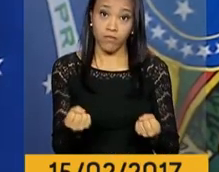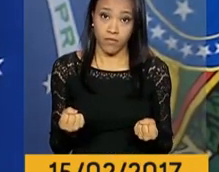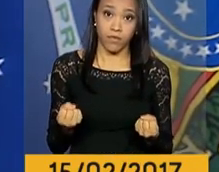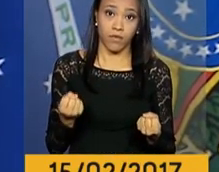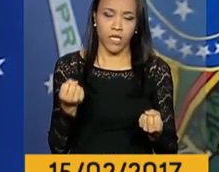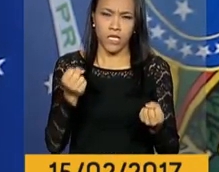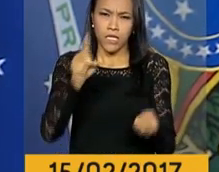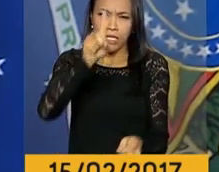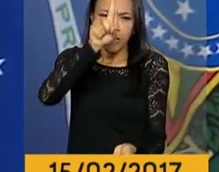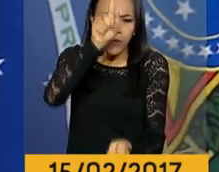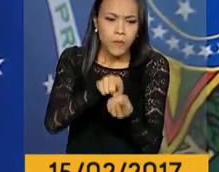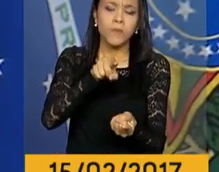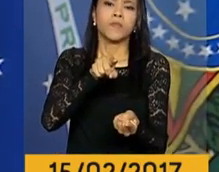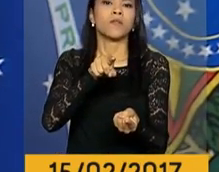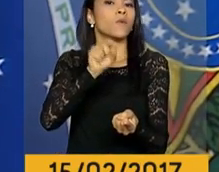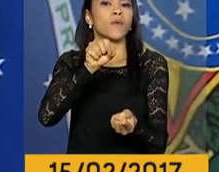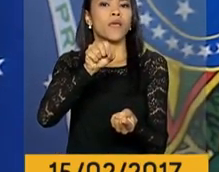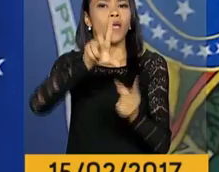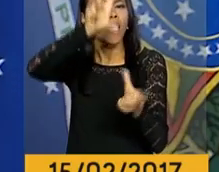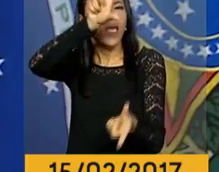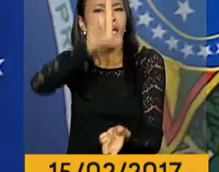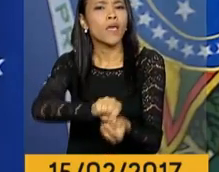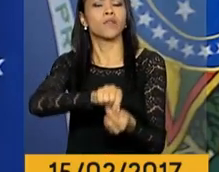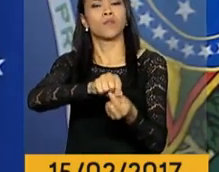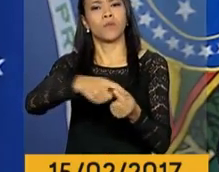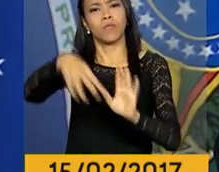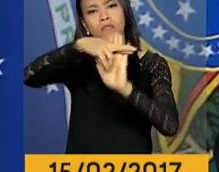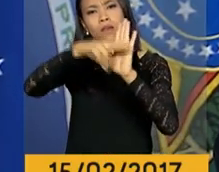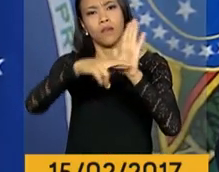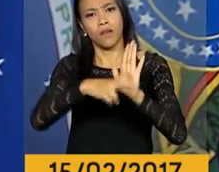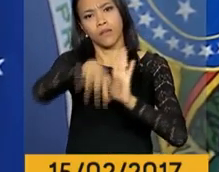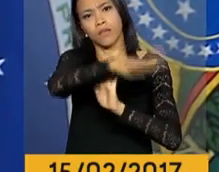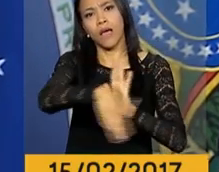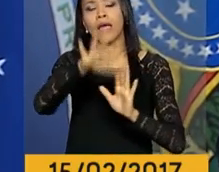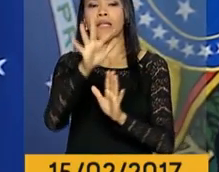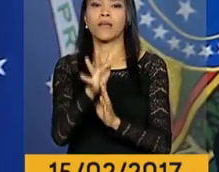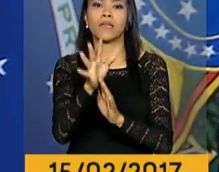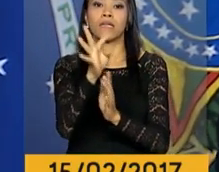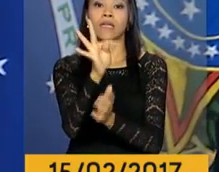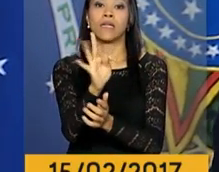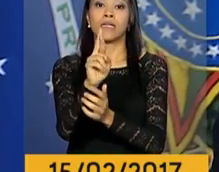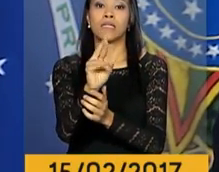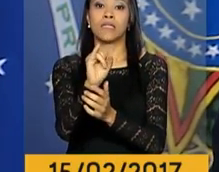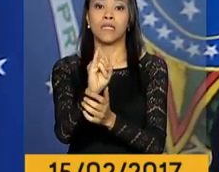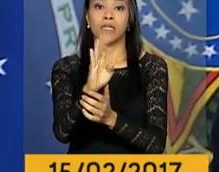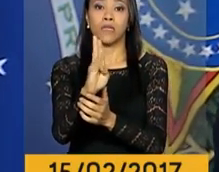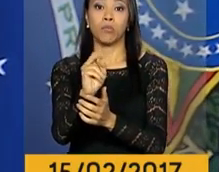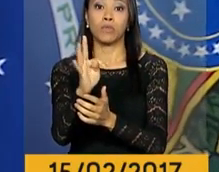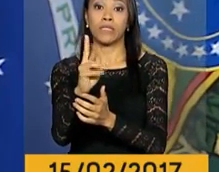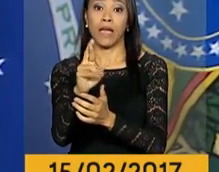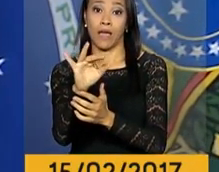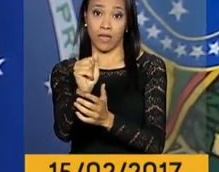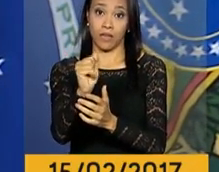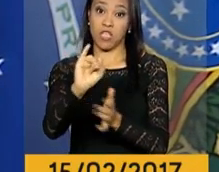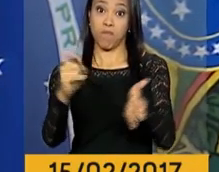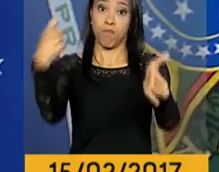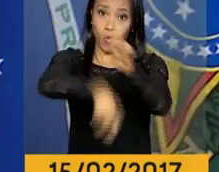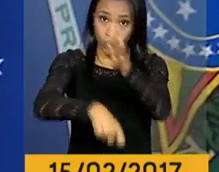simplificação do sistema tributário, porque é algo que todo mundo pleiteia, que há muito tempo se fala e que não se consegue. Então vamos